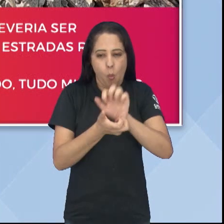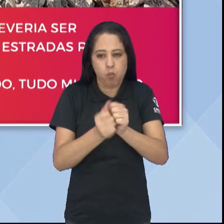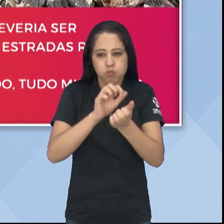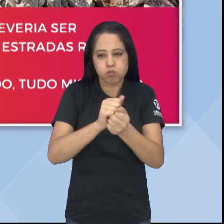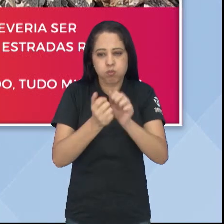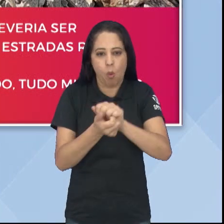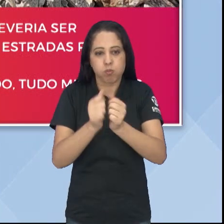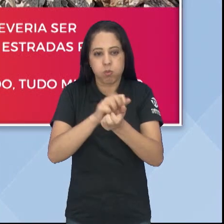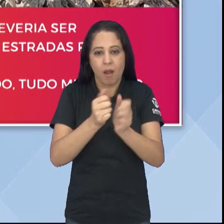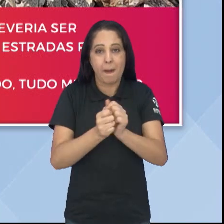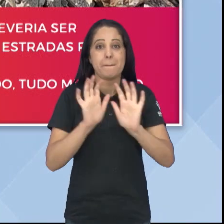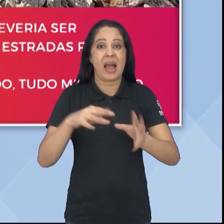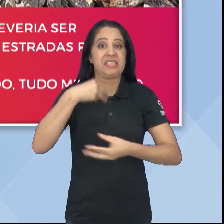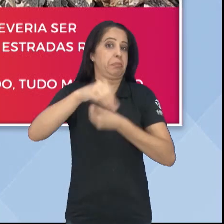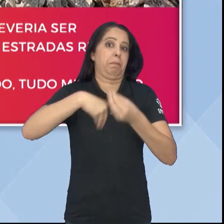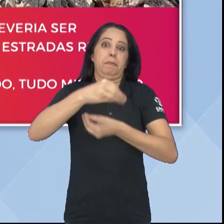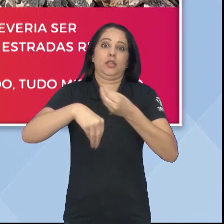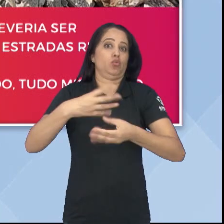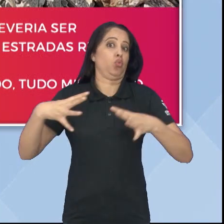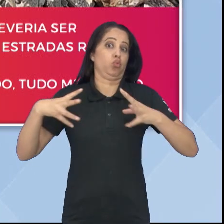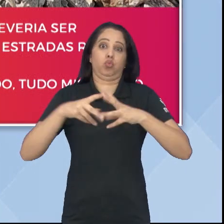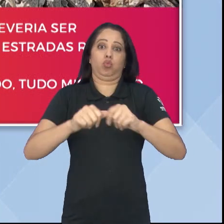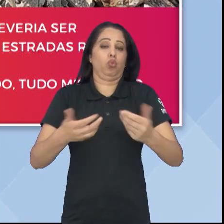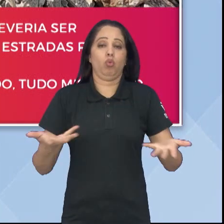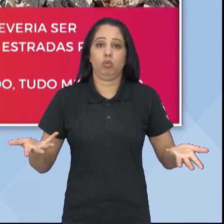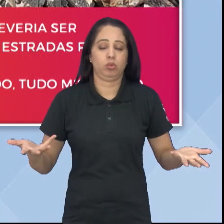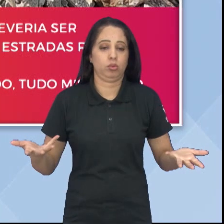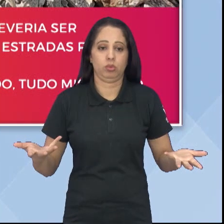hoje está tudo misturado,